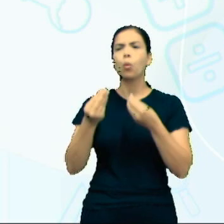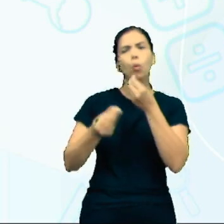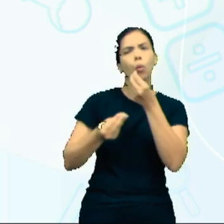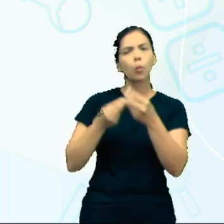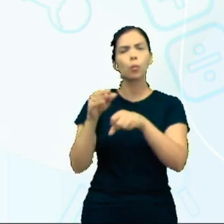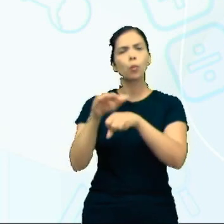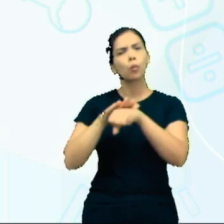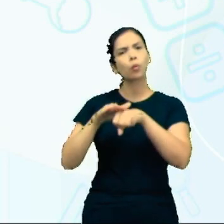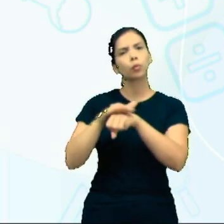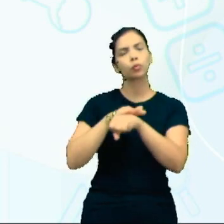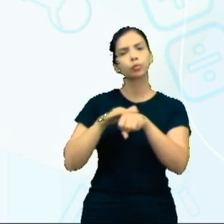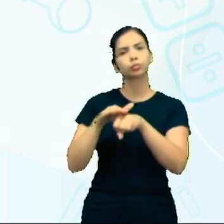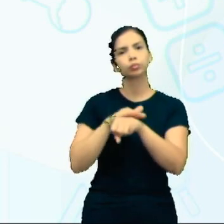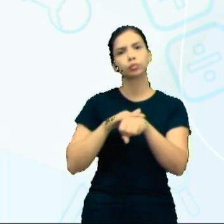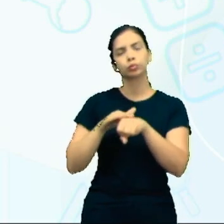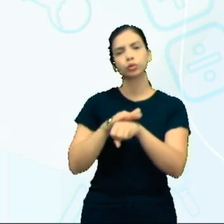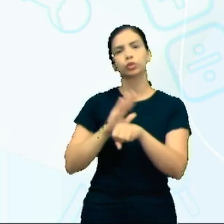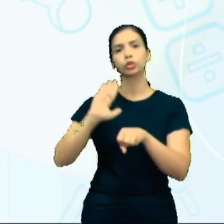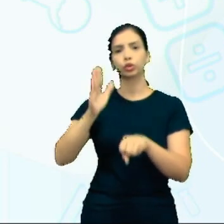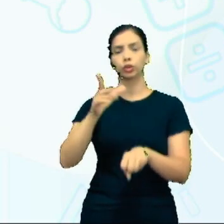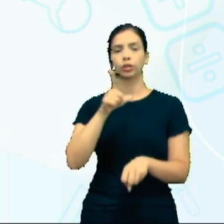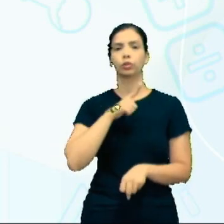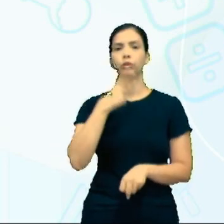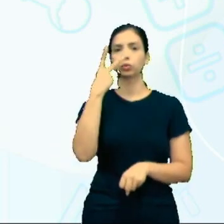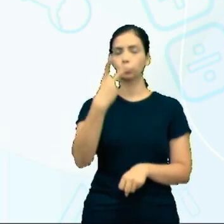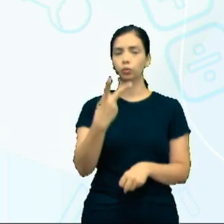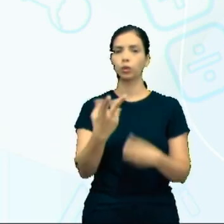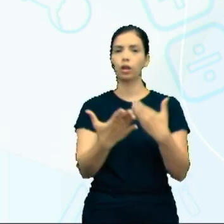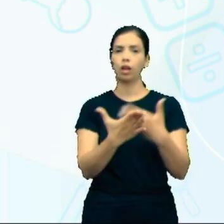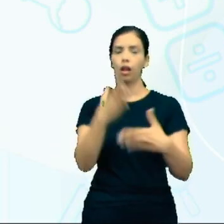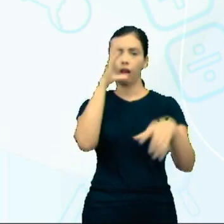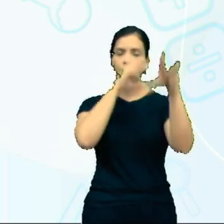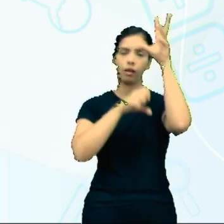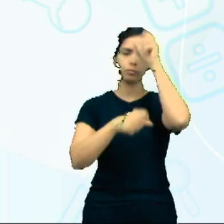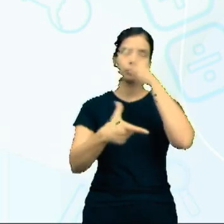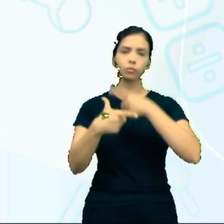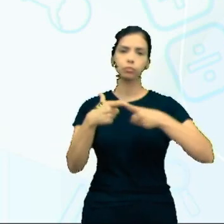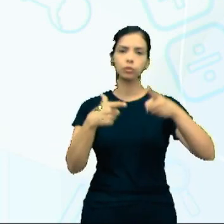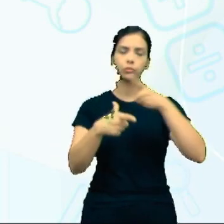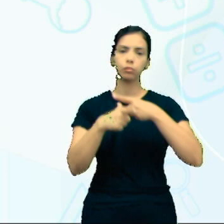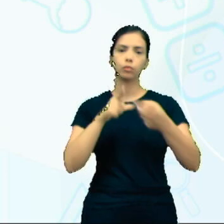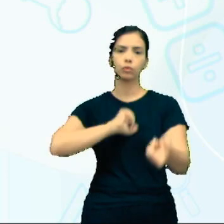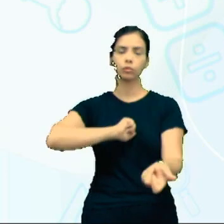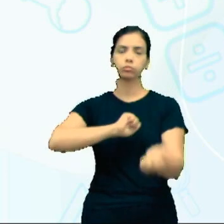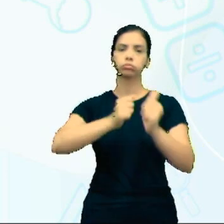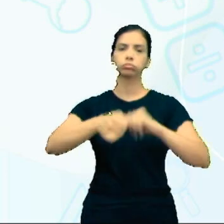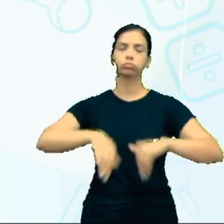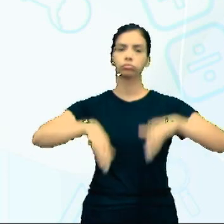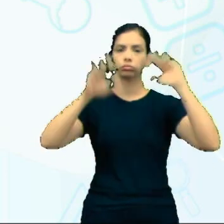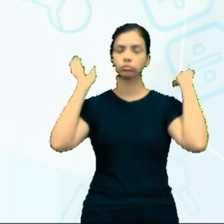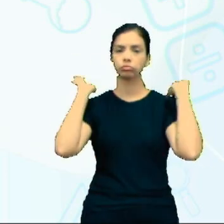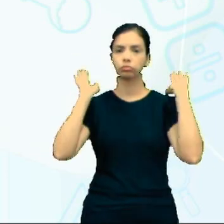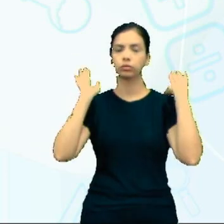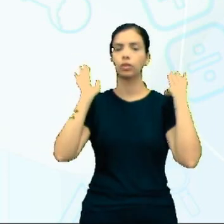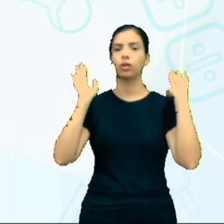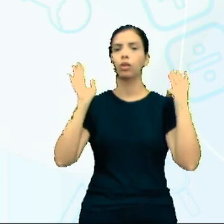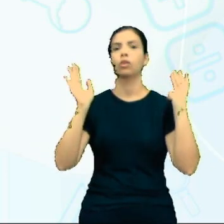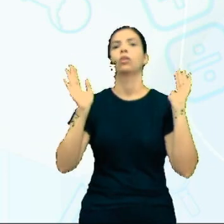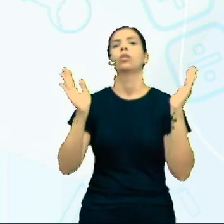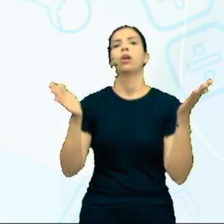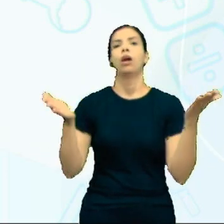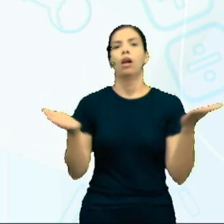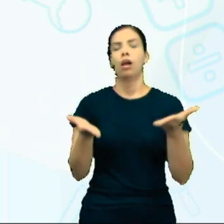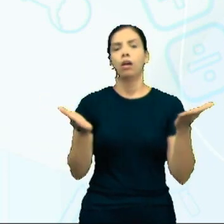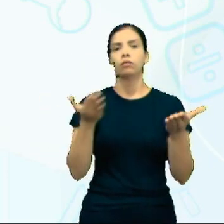Então, já que vocês passaram por essas duas aulas, aprenderam sobre os problemas relacionados ao esporte de alto rendimento, vocês vão conduzir um